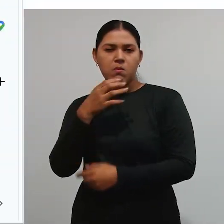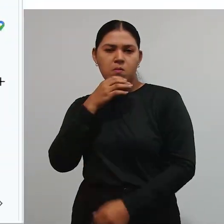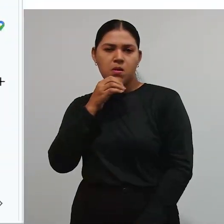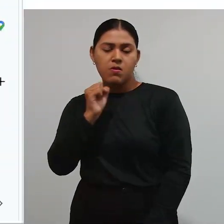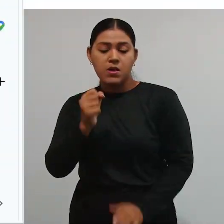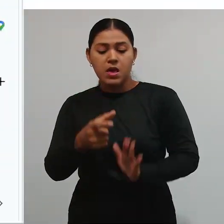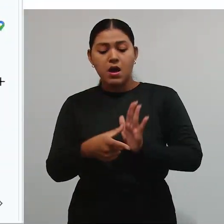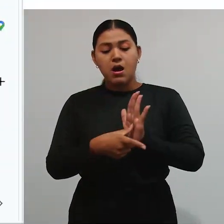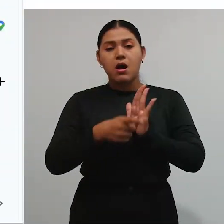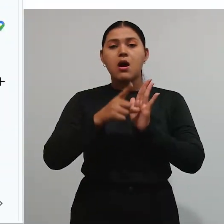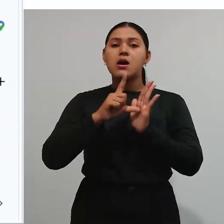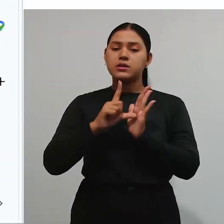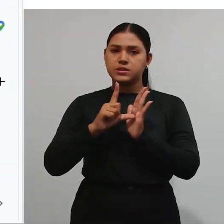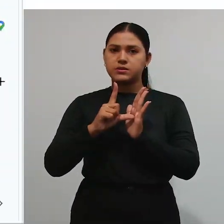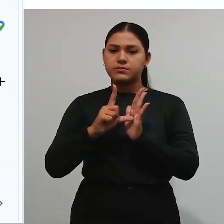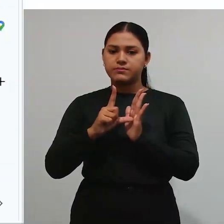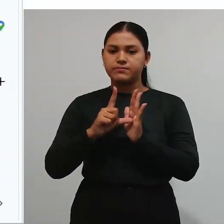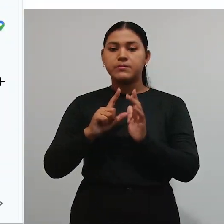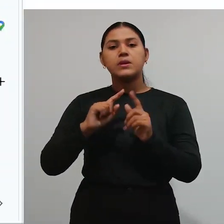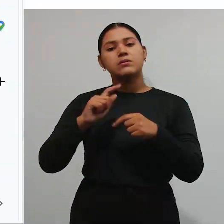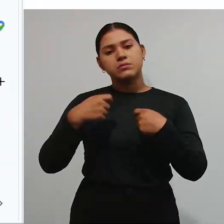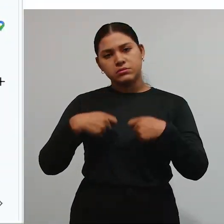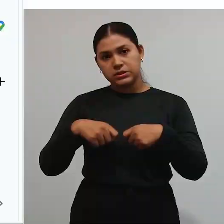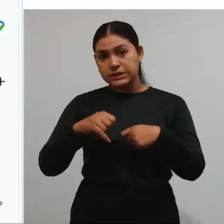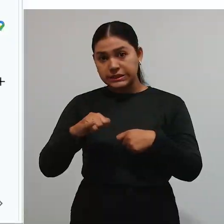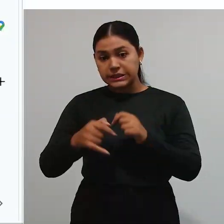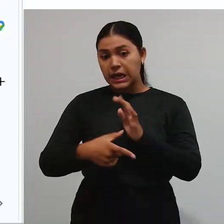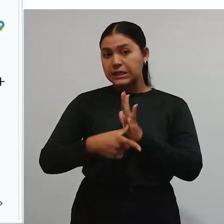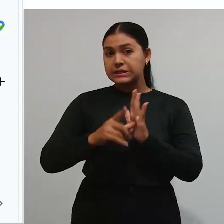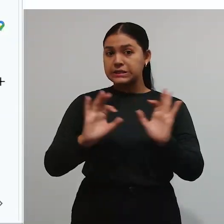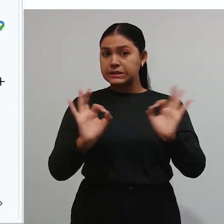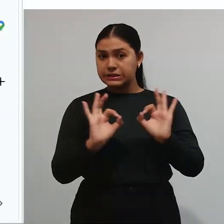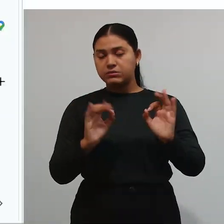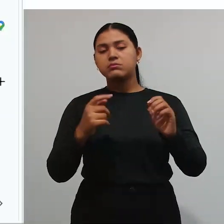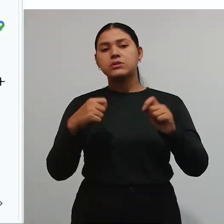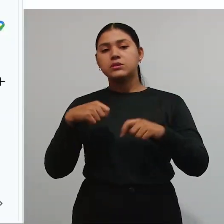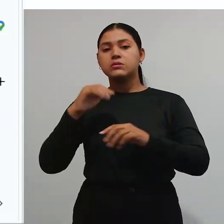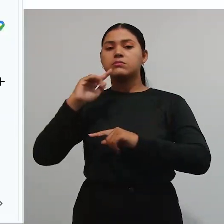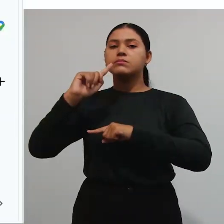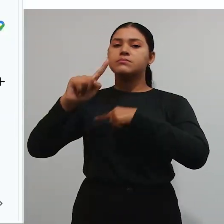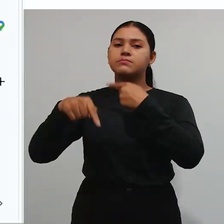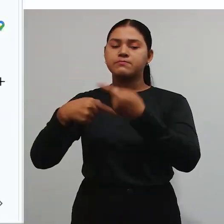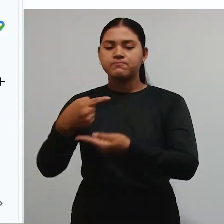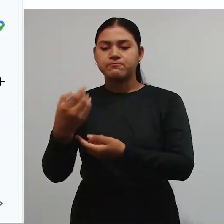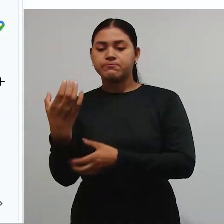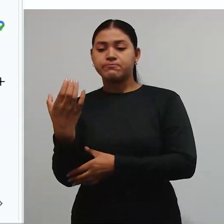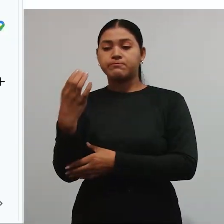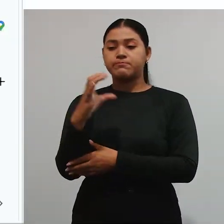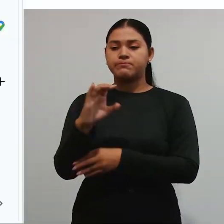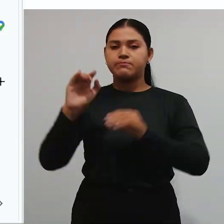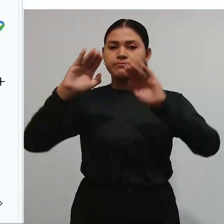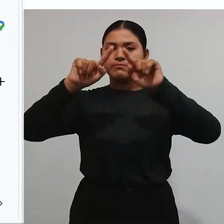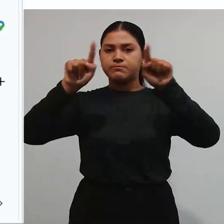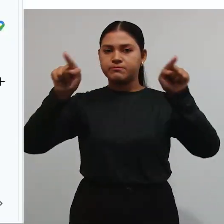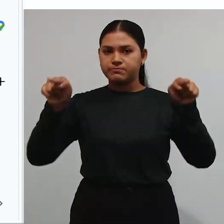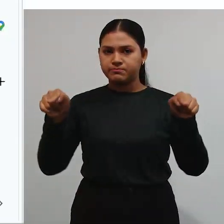colocar o quê? Vou colocar a referência, né? Paulo Freire, então sobrenome do autor, Freire, vírgula,